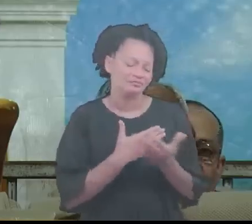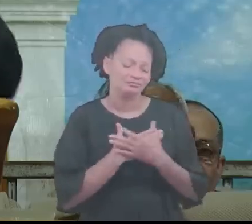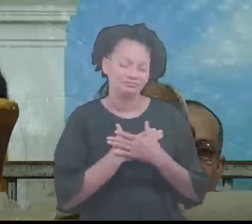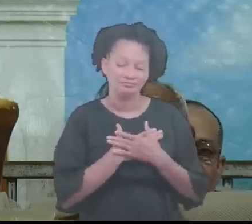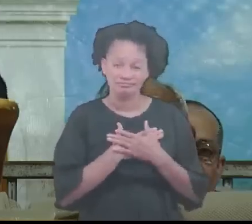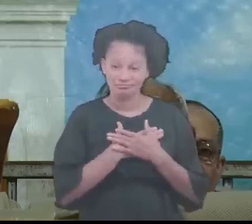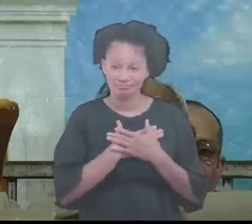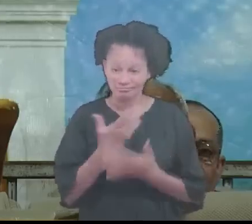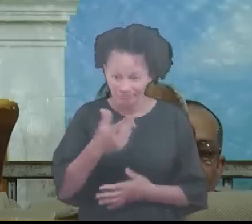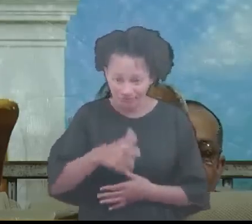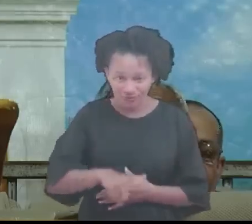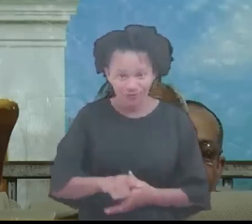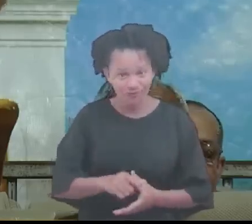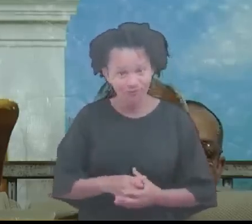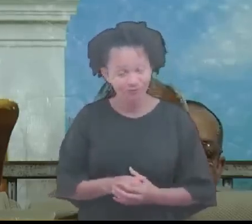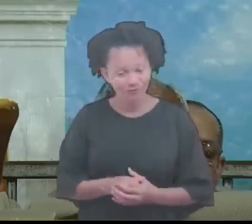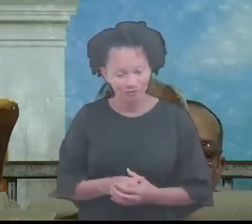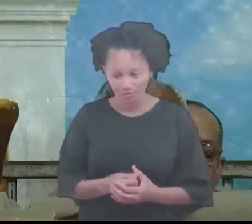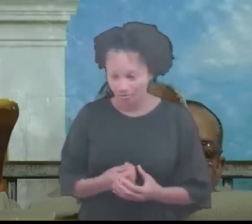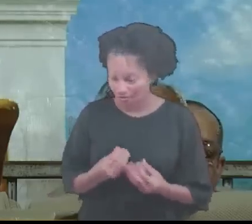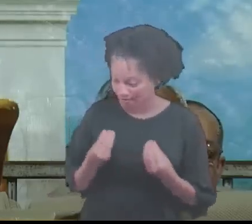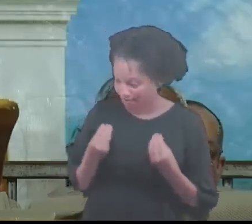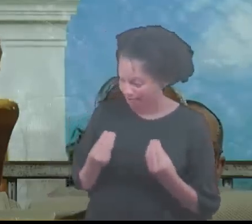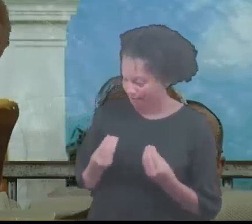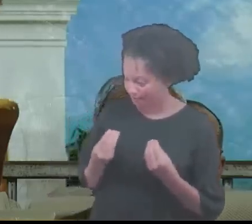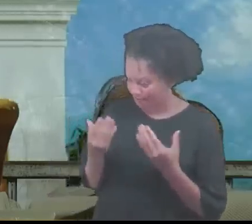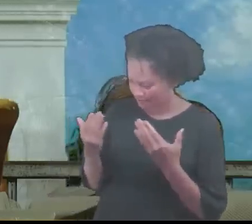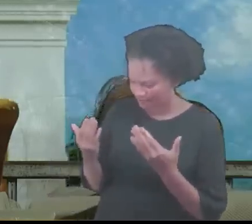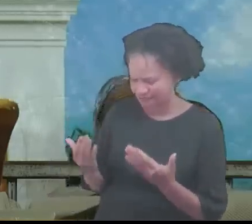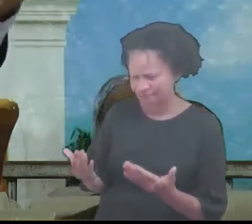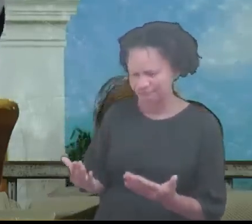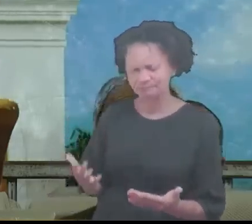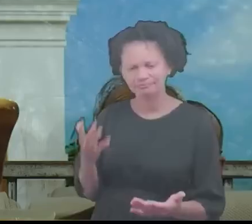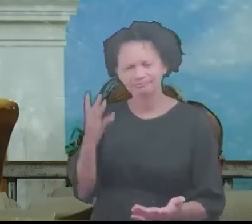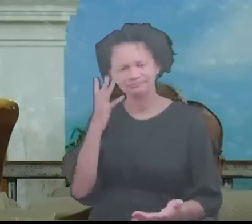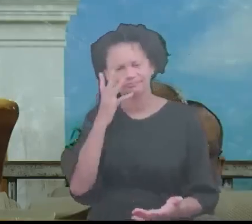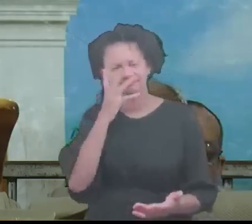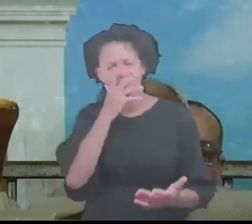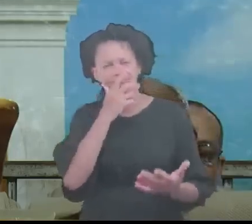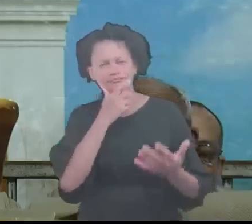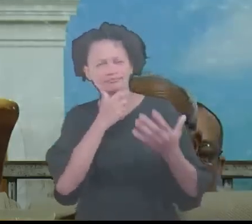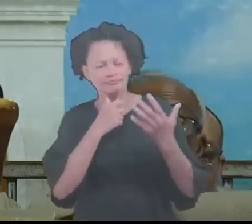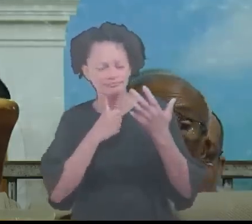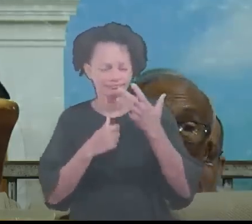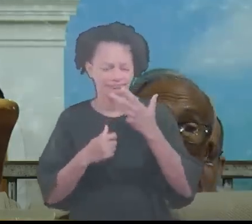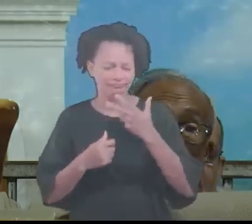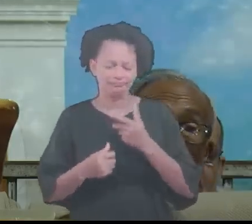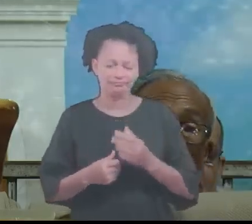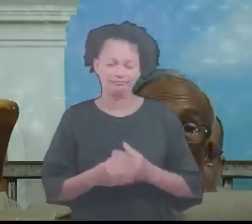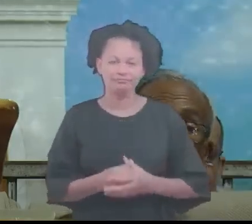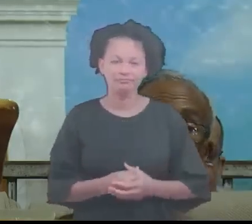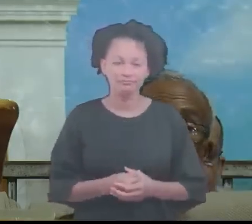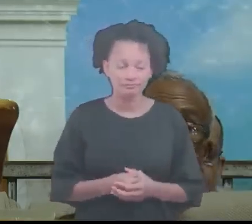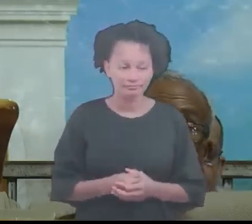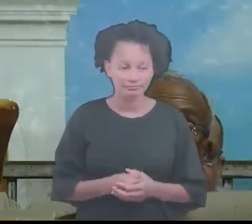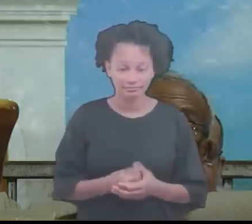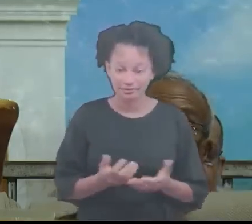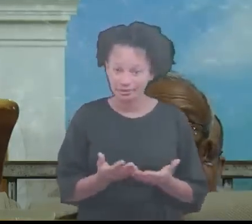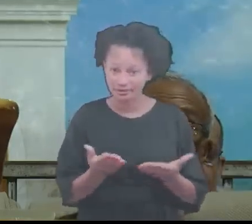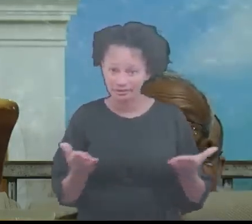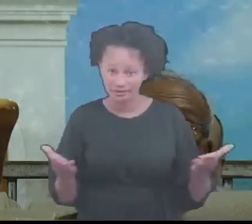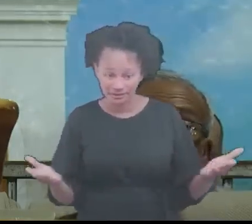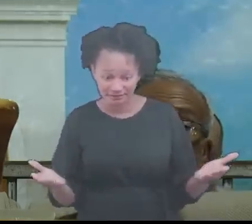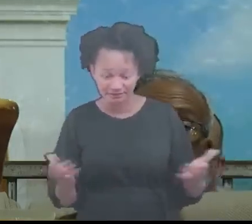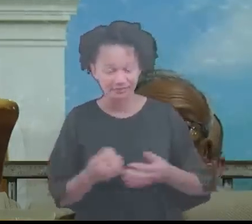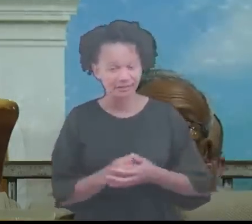ele repete, como és formosa. Essa igreja nem